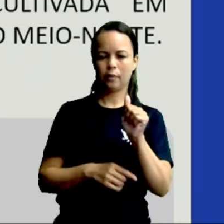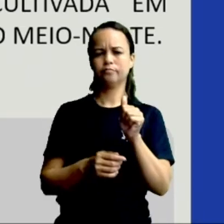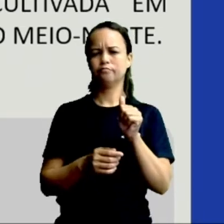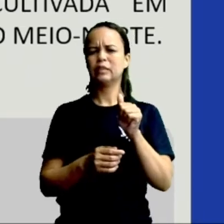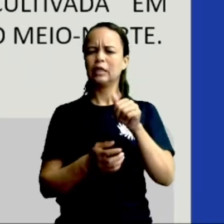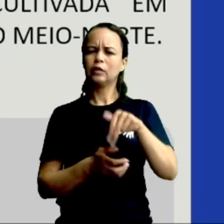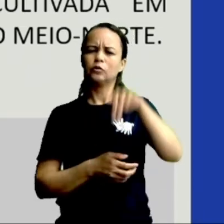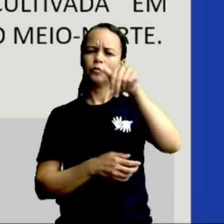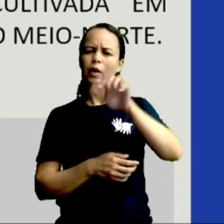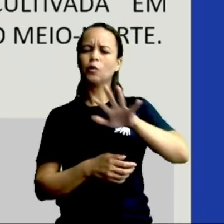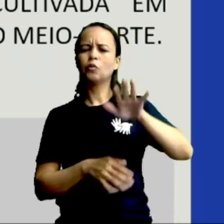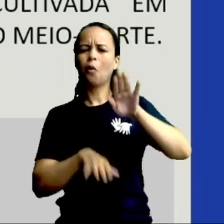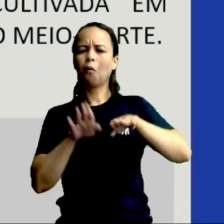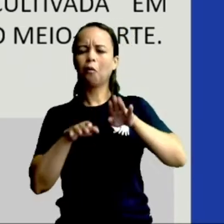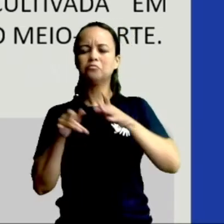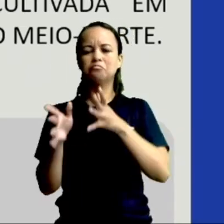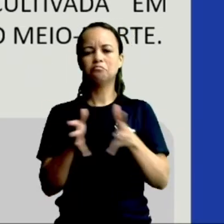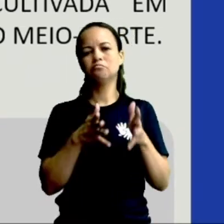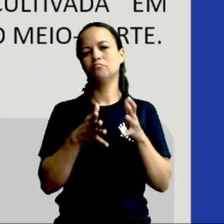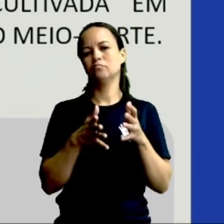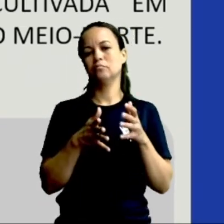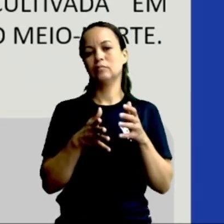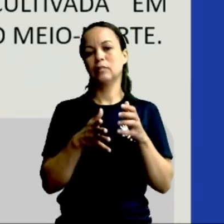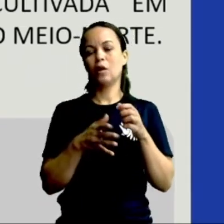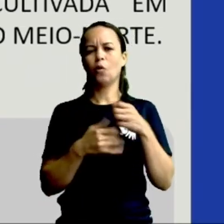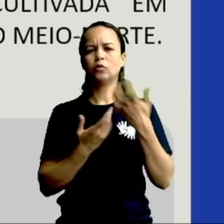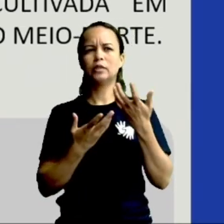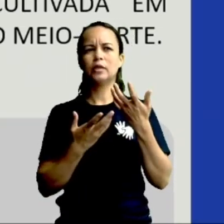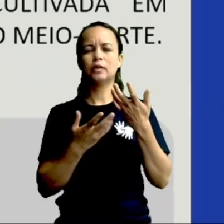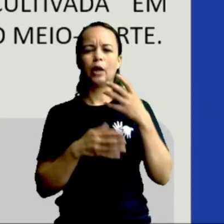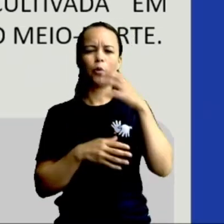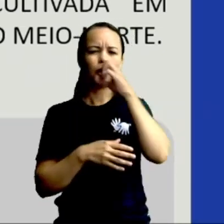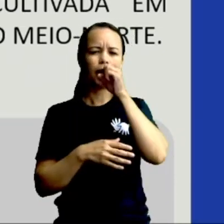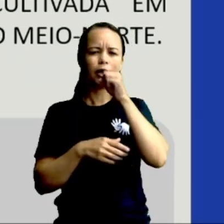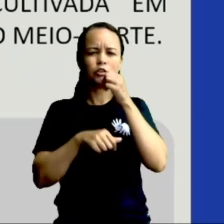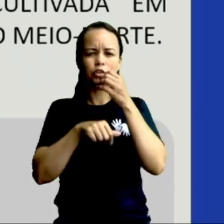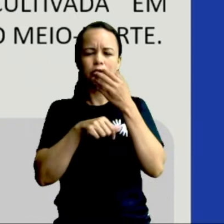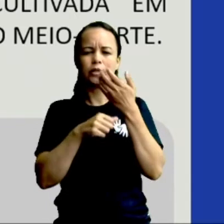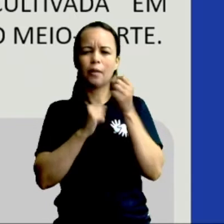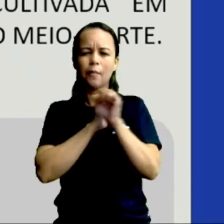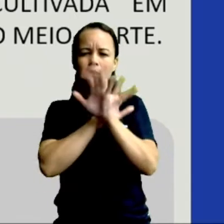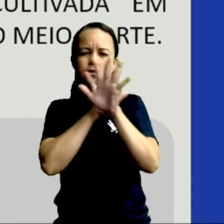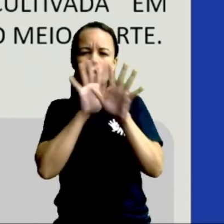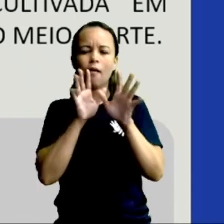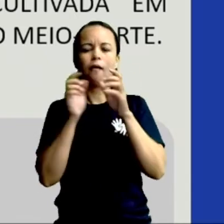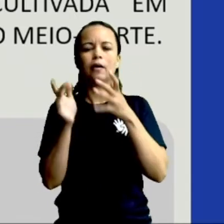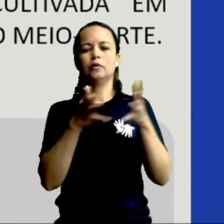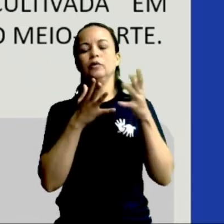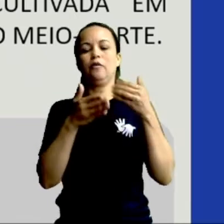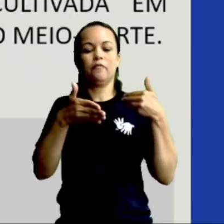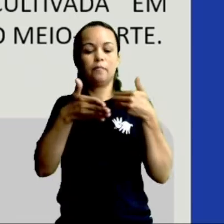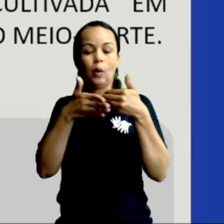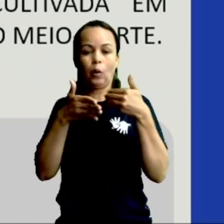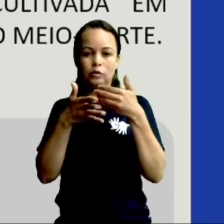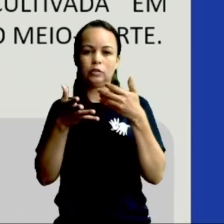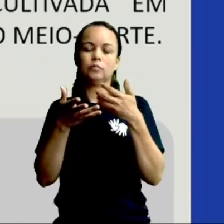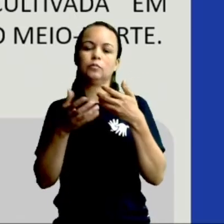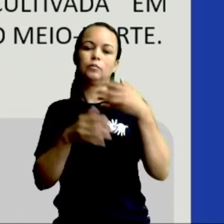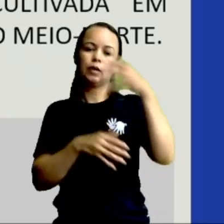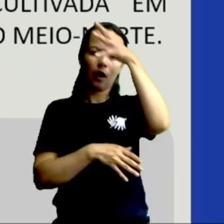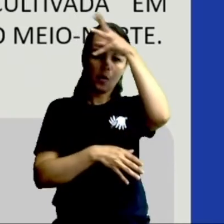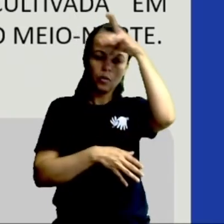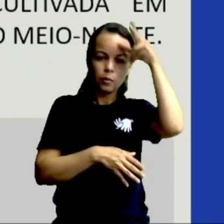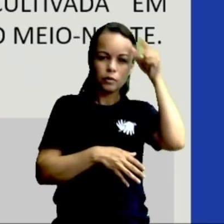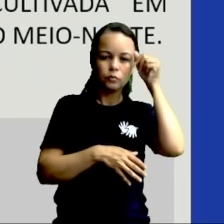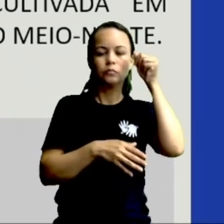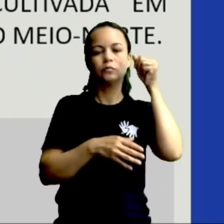é aquela área do mapa com laranjinha mais claro, né? Aquela cozinha de salmão, que aí ela já fica próxima ao Amazonas